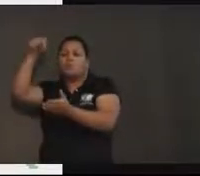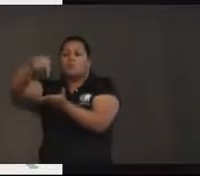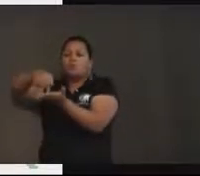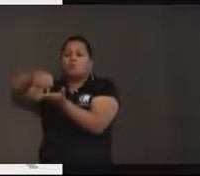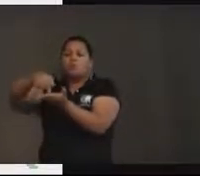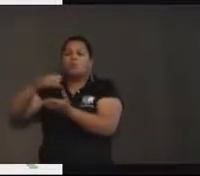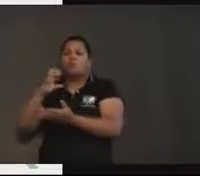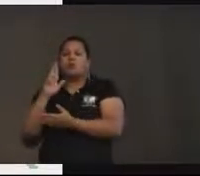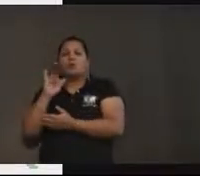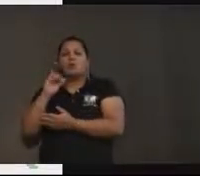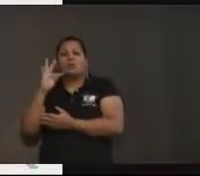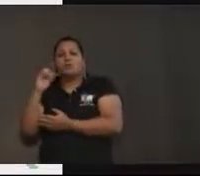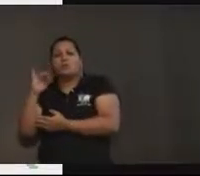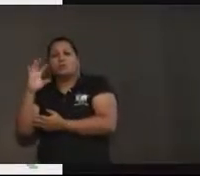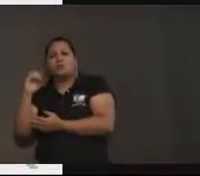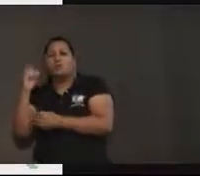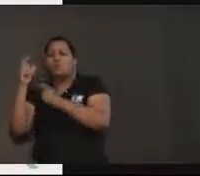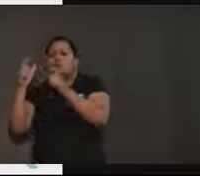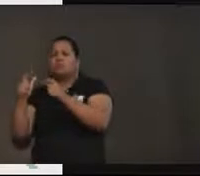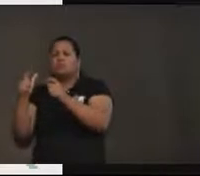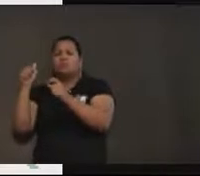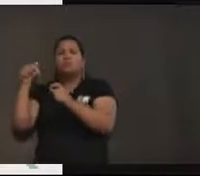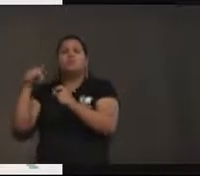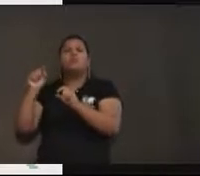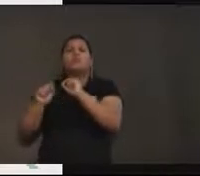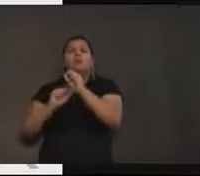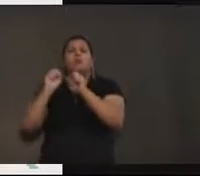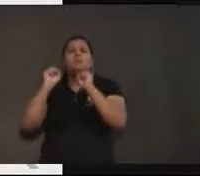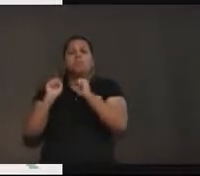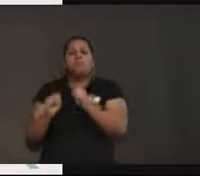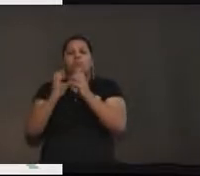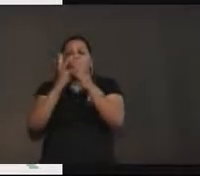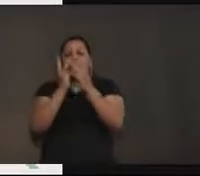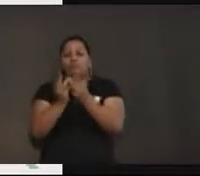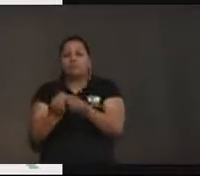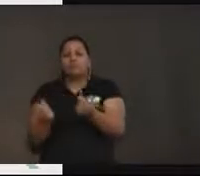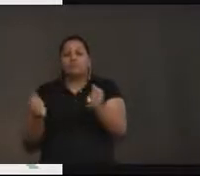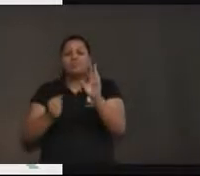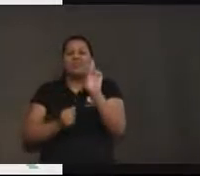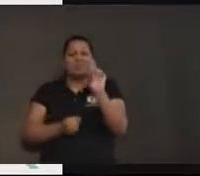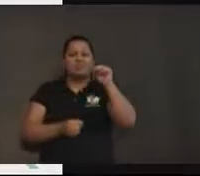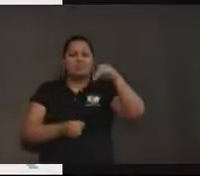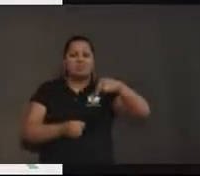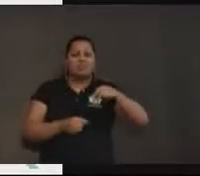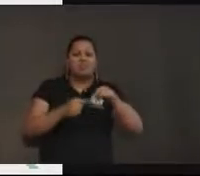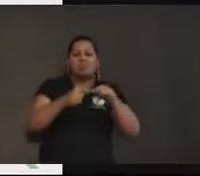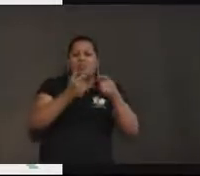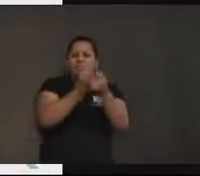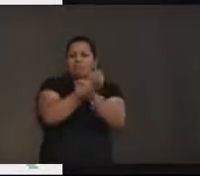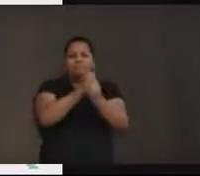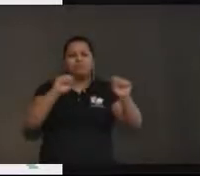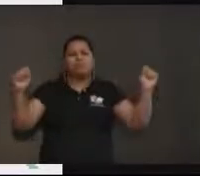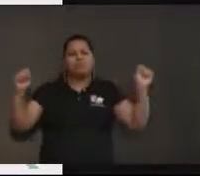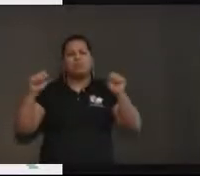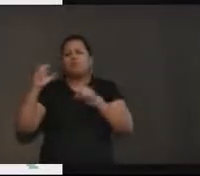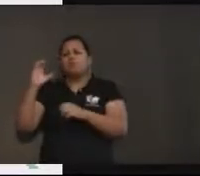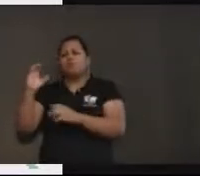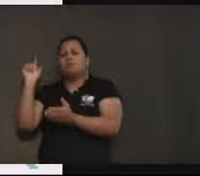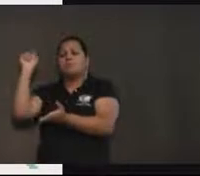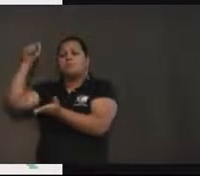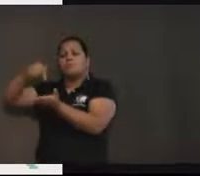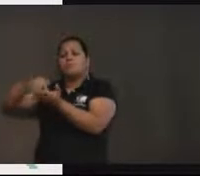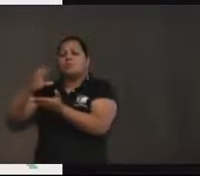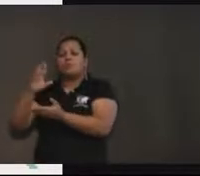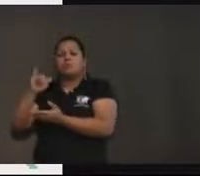disparando indo para e se perdendo no RN o RN é tão grande que ela vai embora não vai